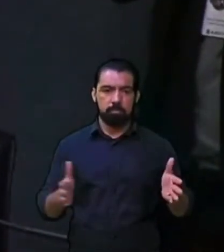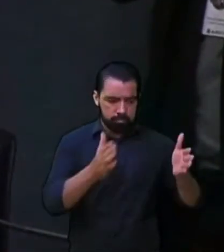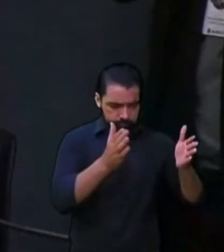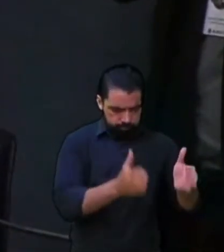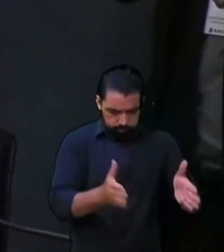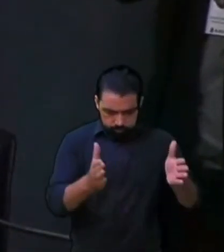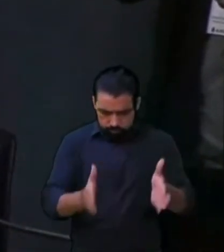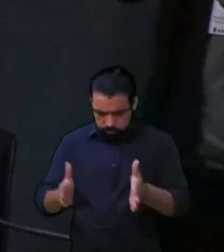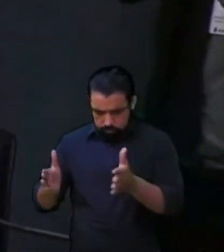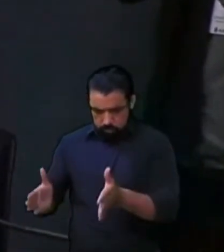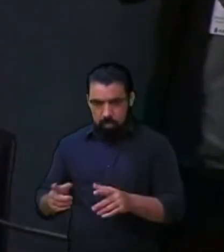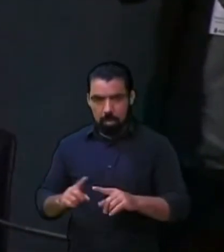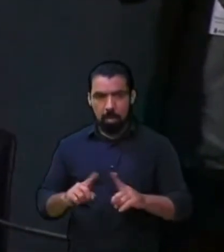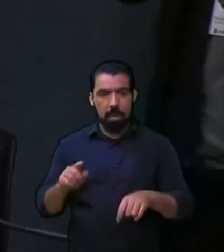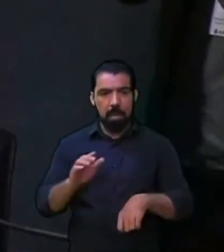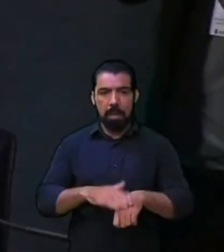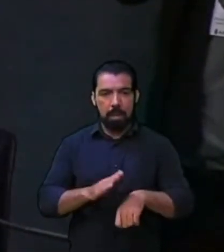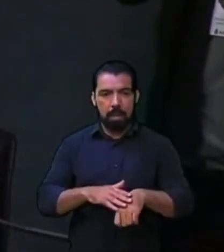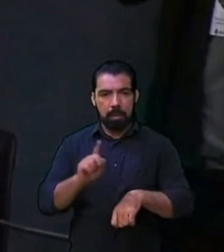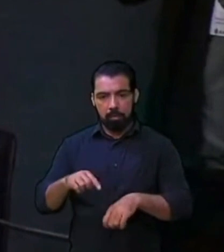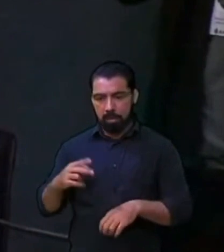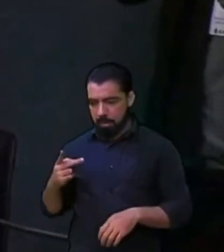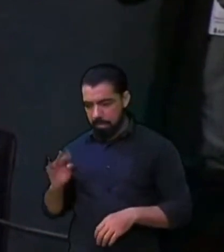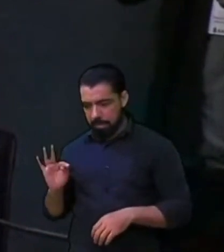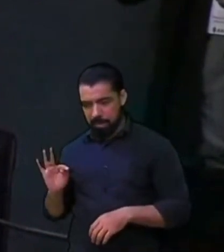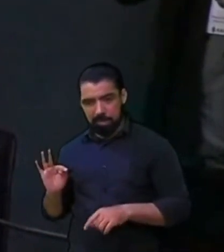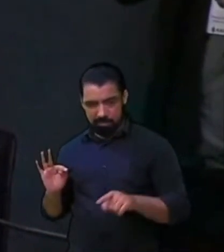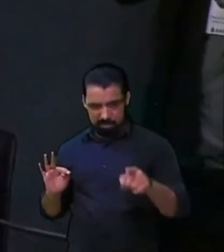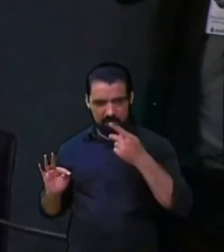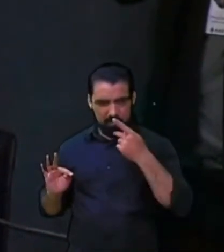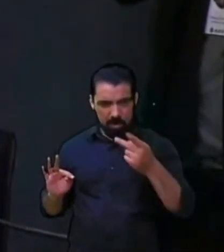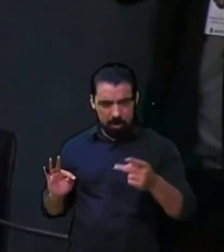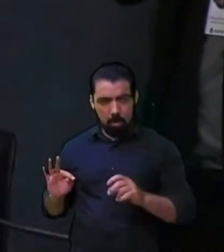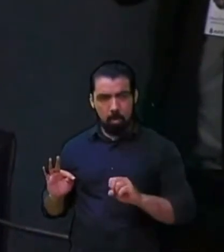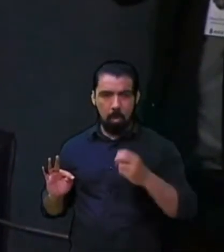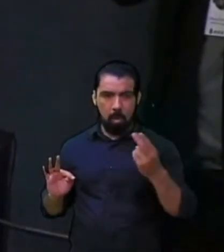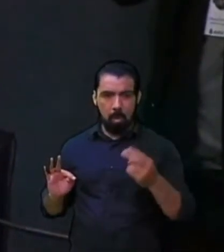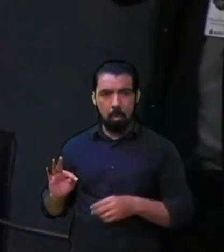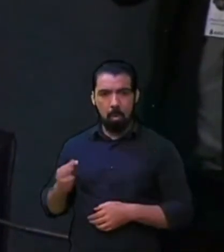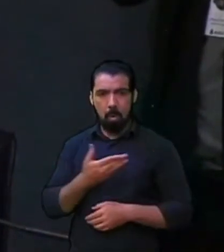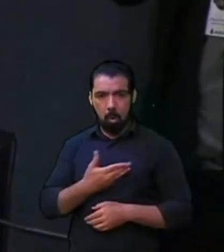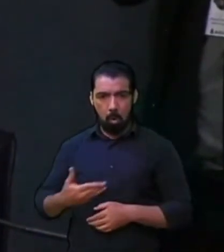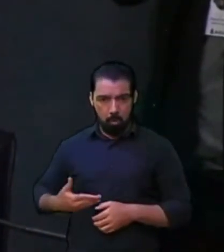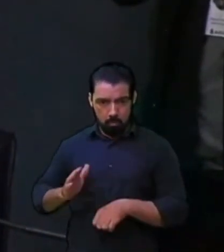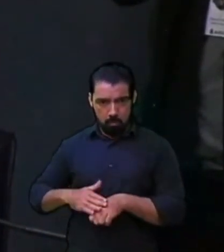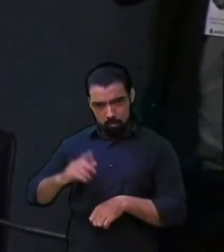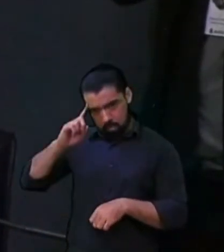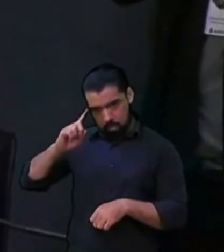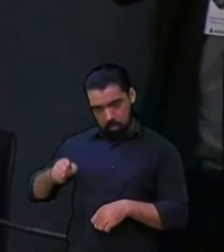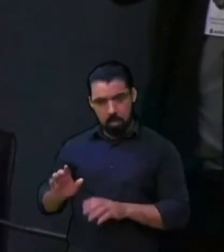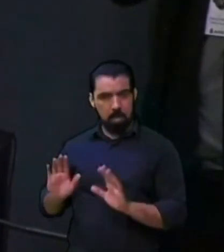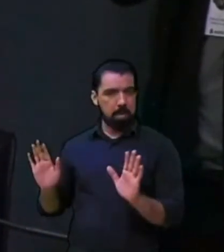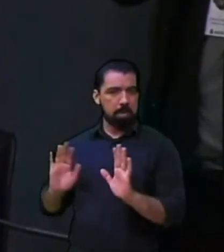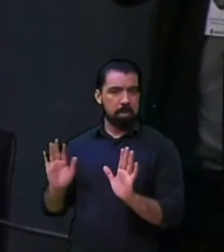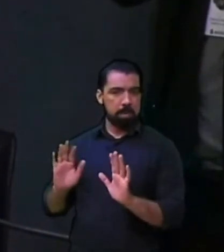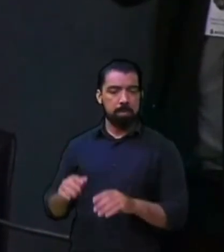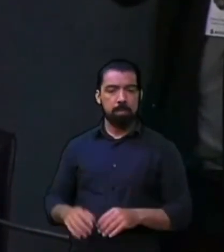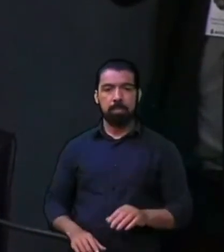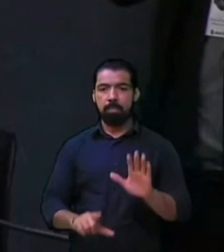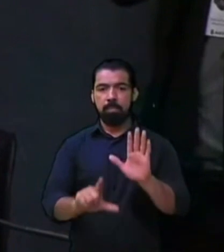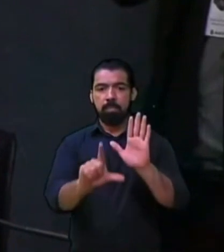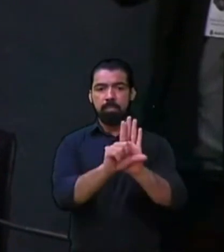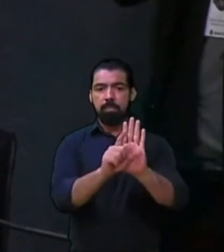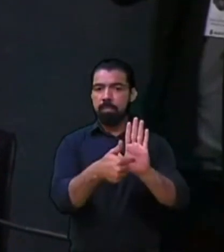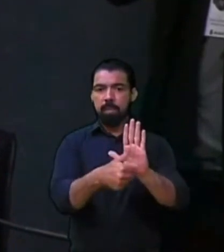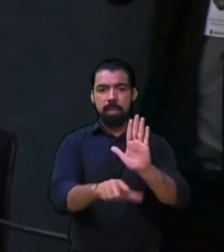processo não foi motivado pelo PT Como disse nem tamp pouco pelo Governador a lei dura Alex é